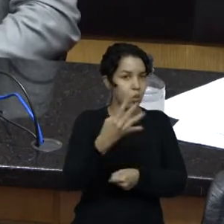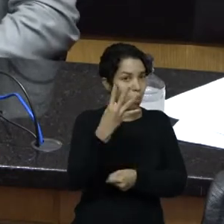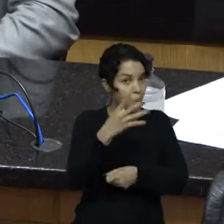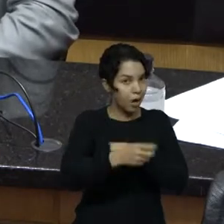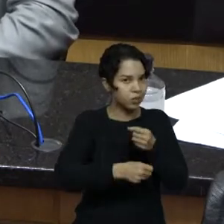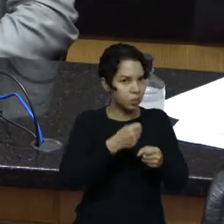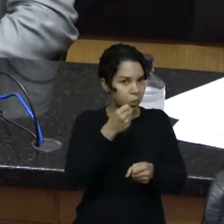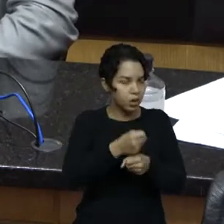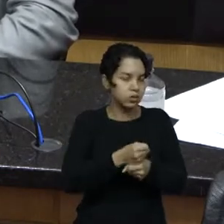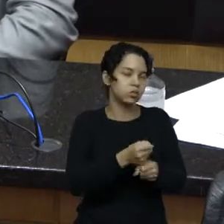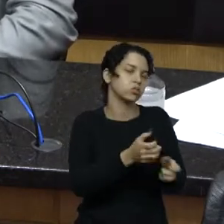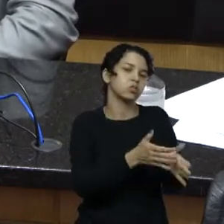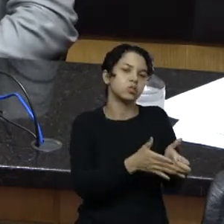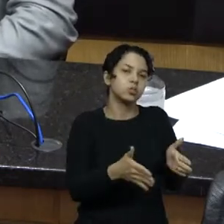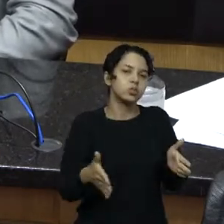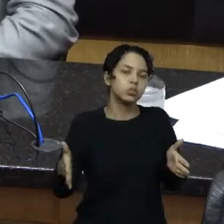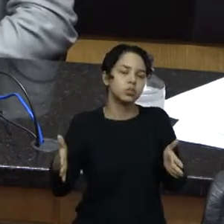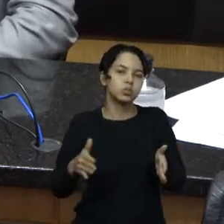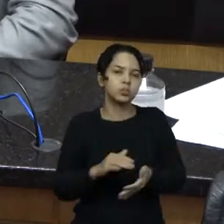patamar razoável